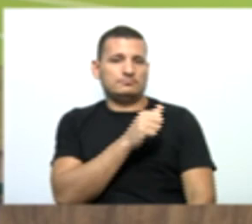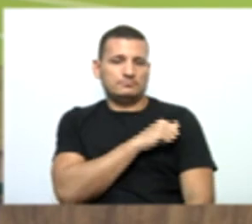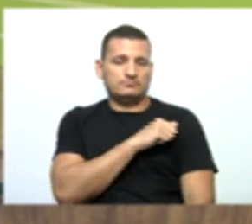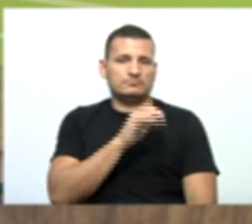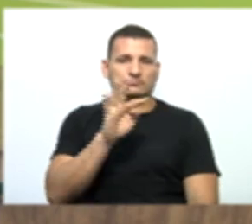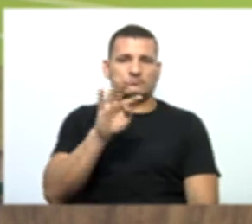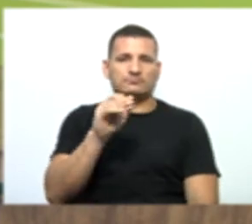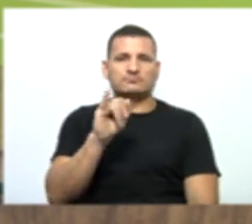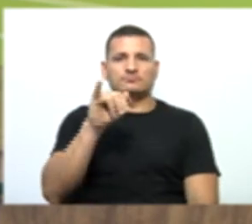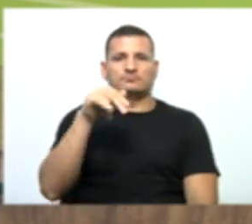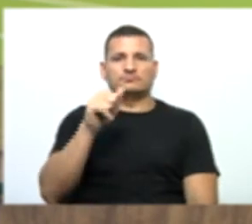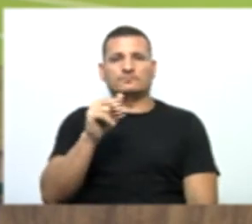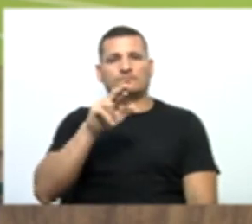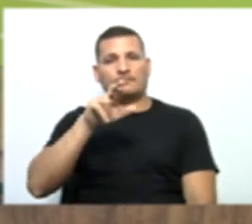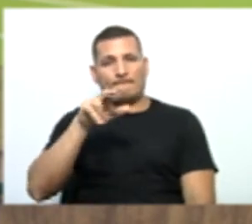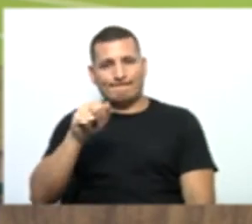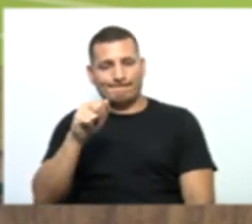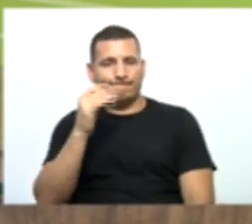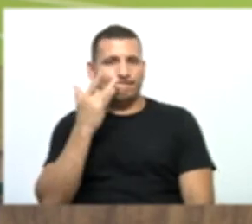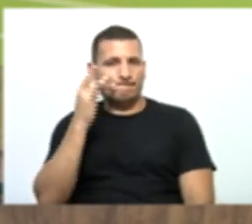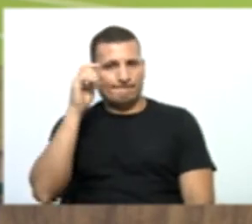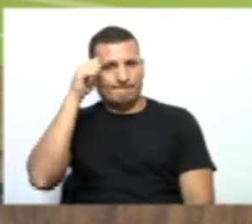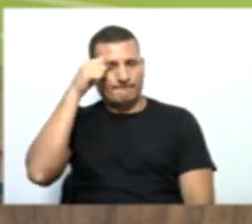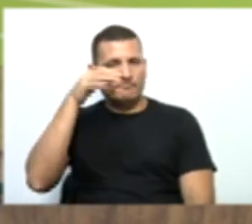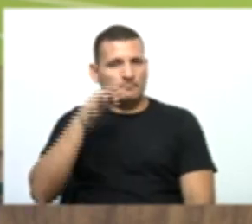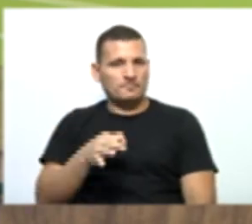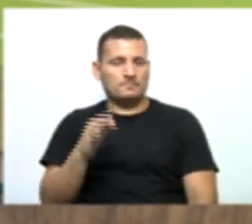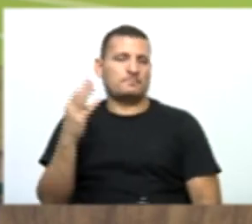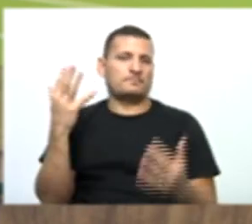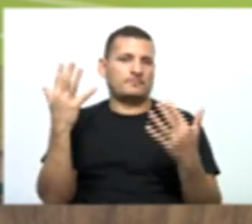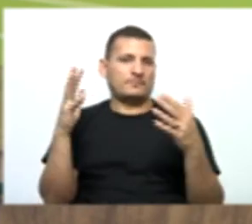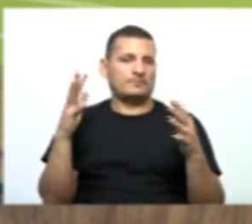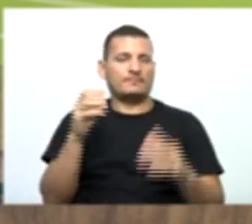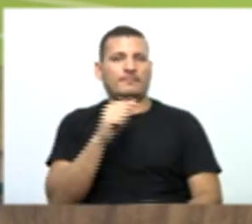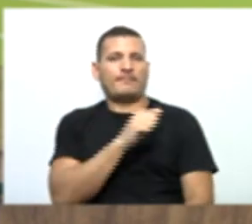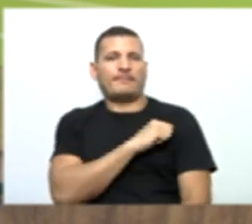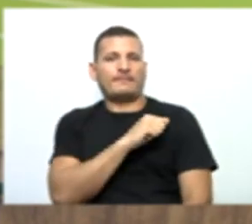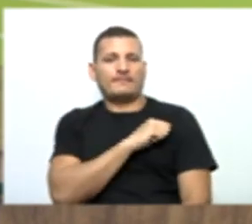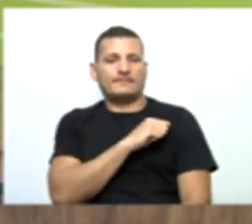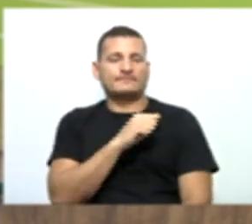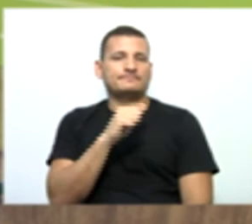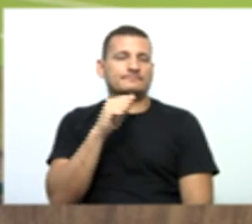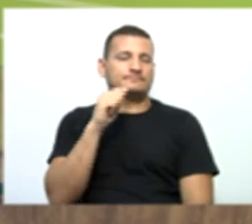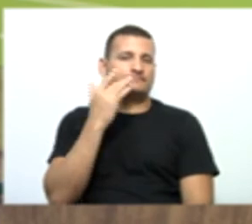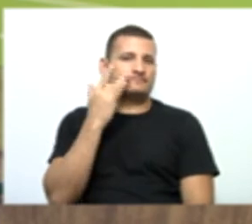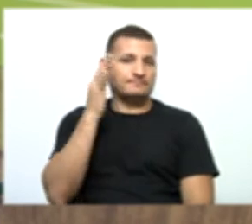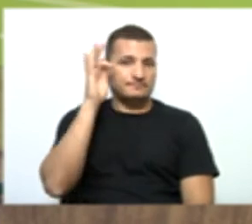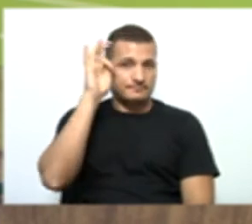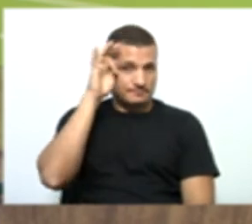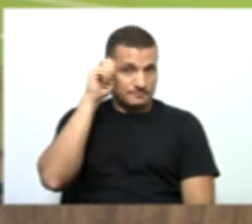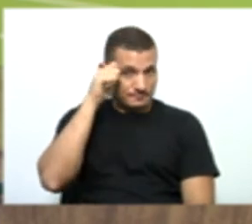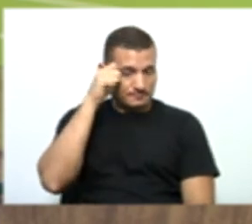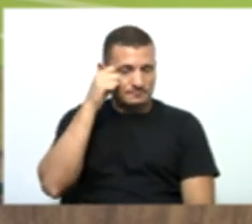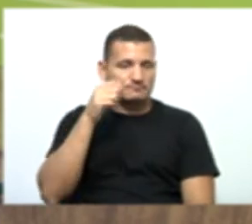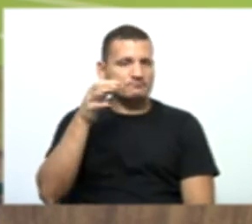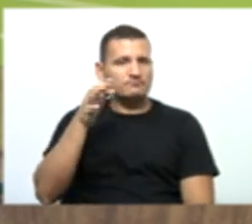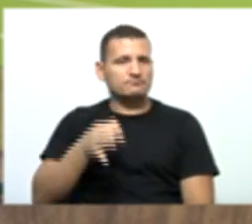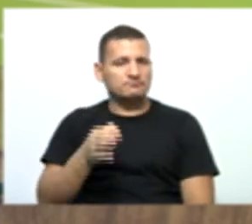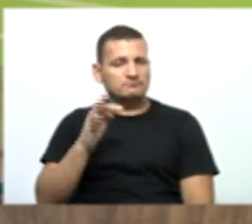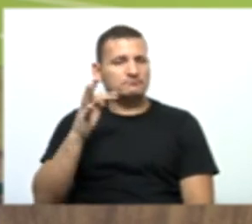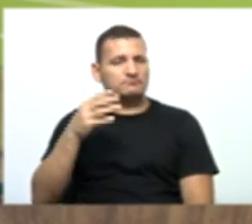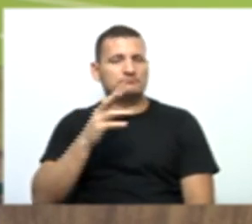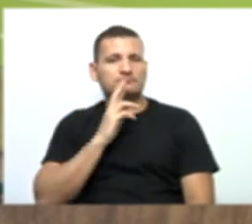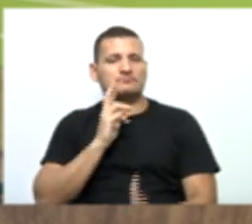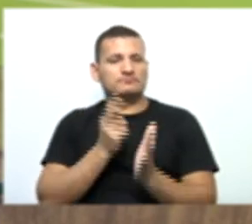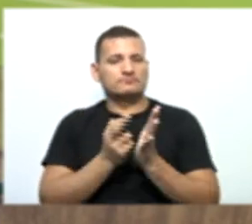de Ouro Preto foi correta. Parabéns aos alunos de Ouro Preto. Até agora acertaram todas.